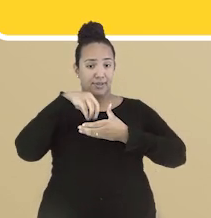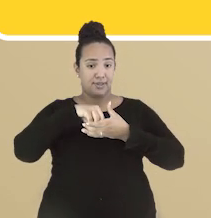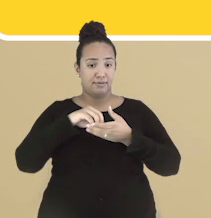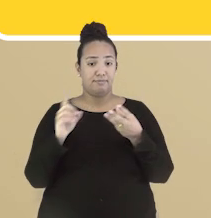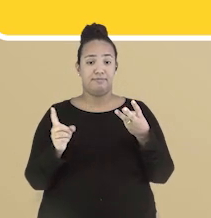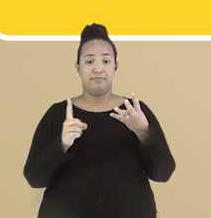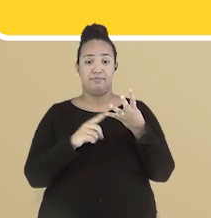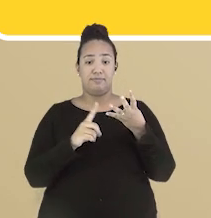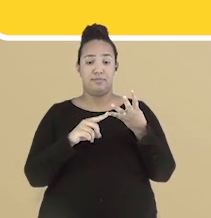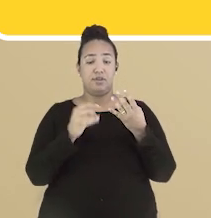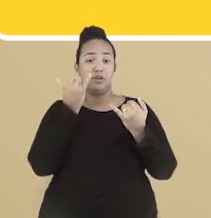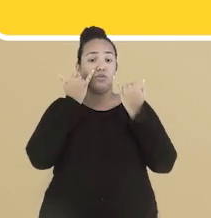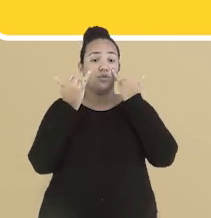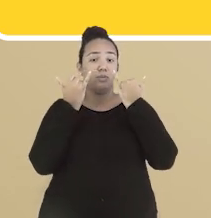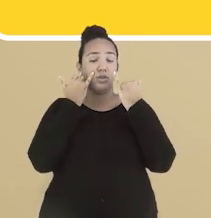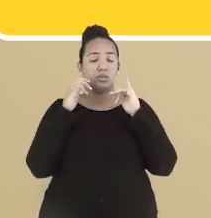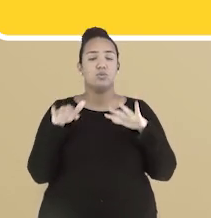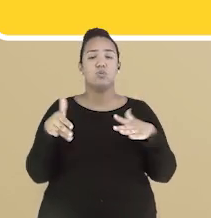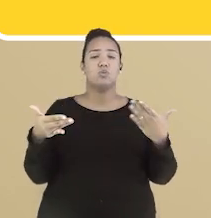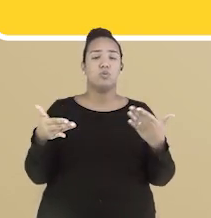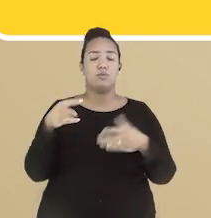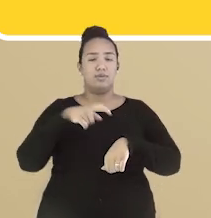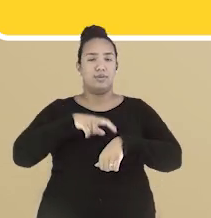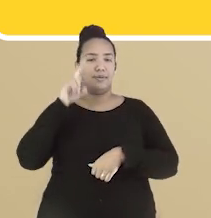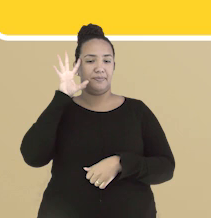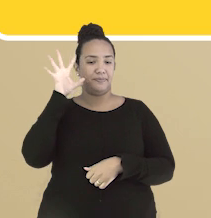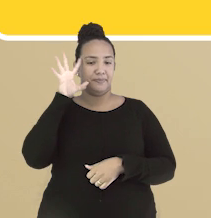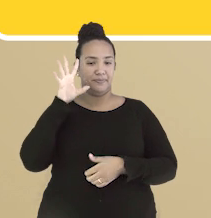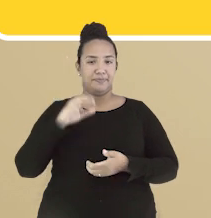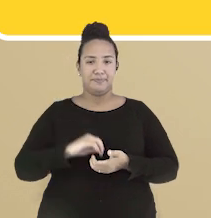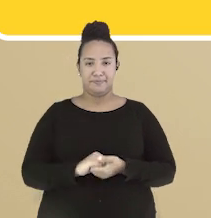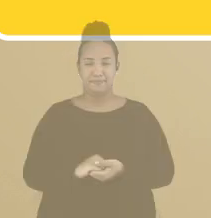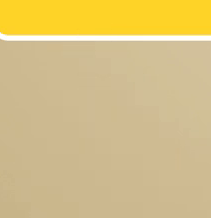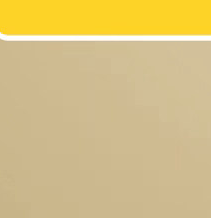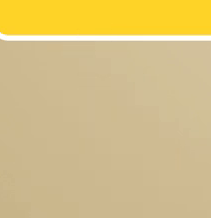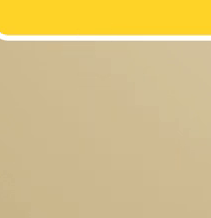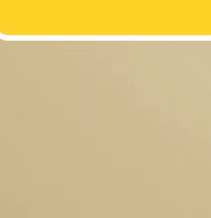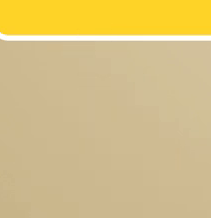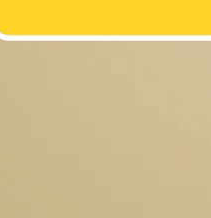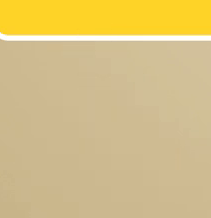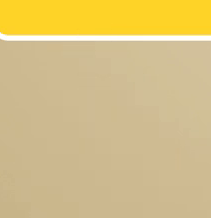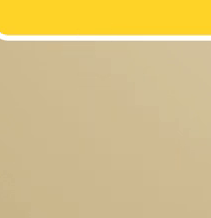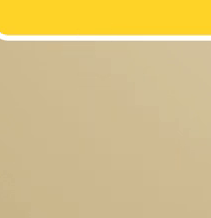infográfico. Ou letra D, informação. Um tempo para você pensar.